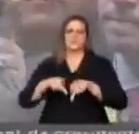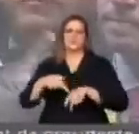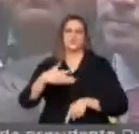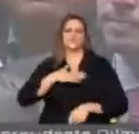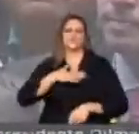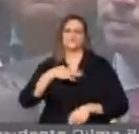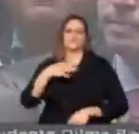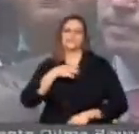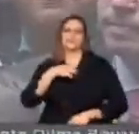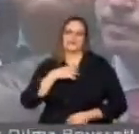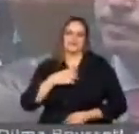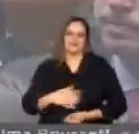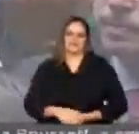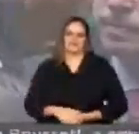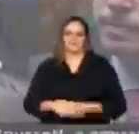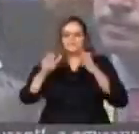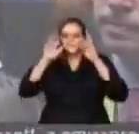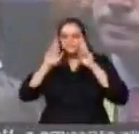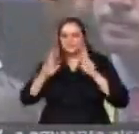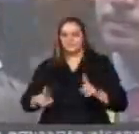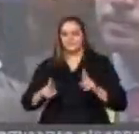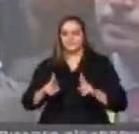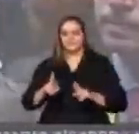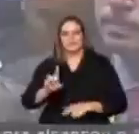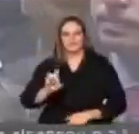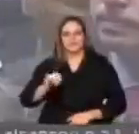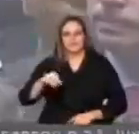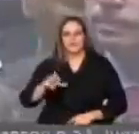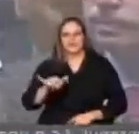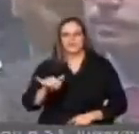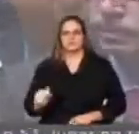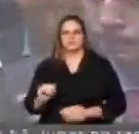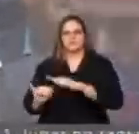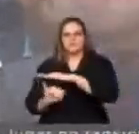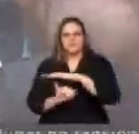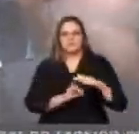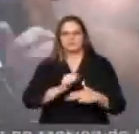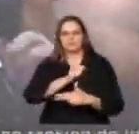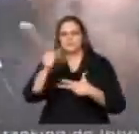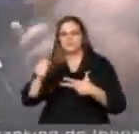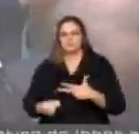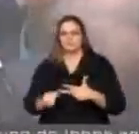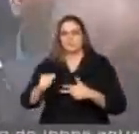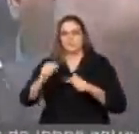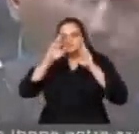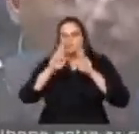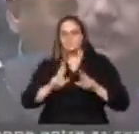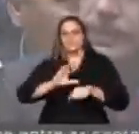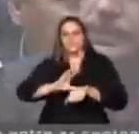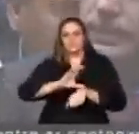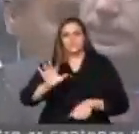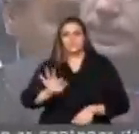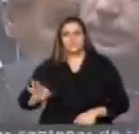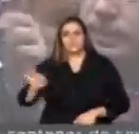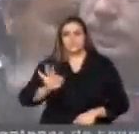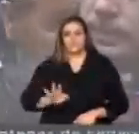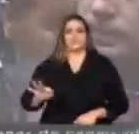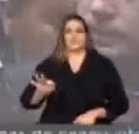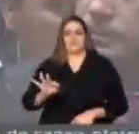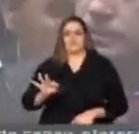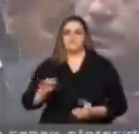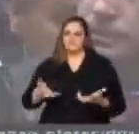em respeito às instituições democráticas, em respeito à Constituição Federal,